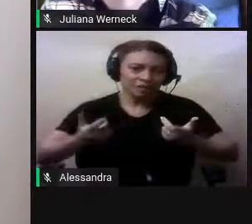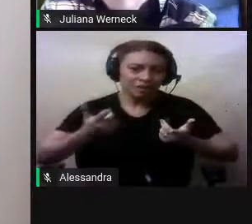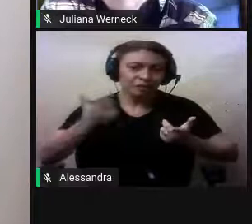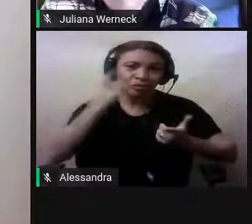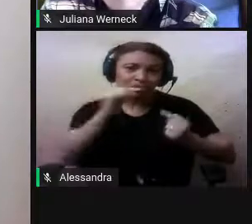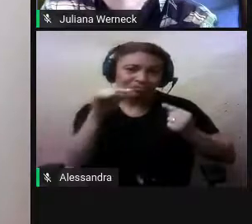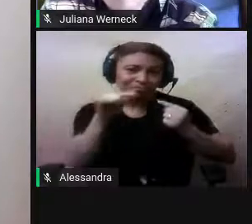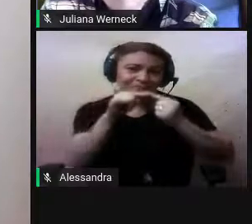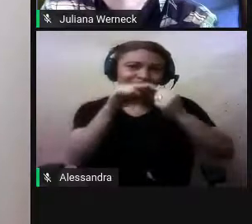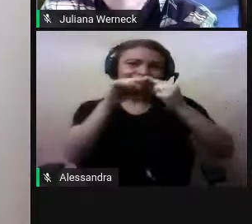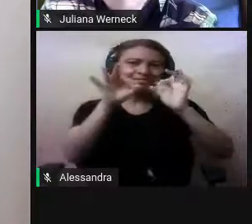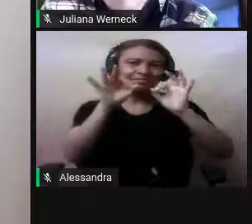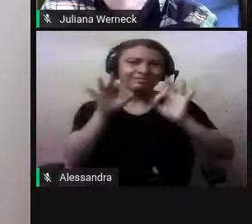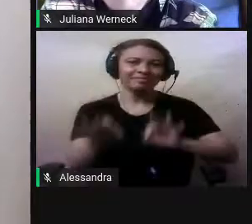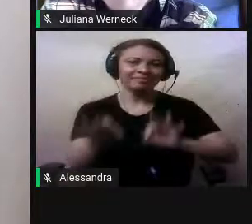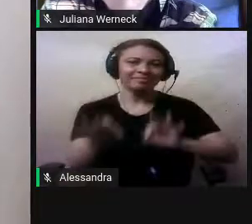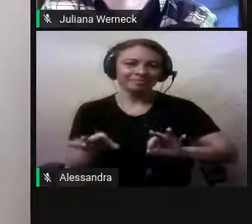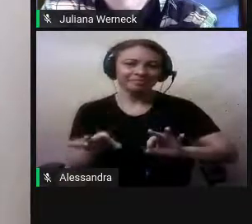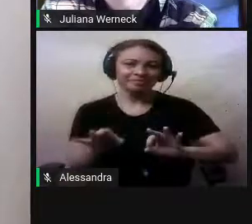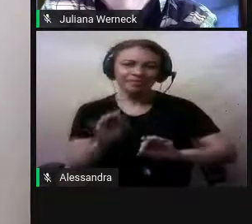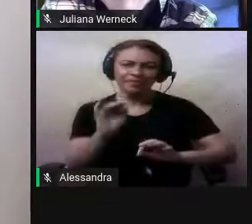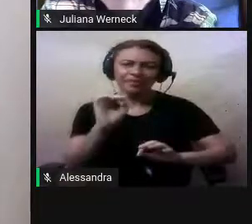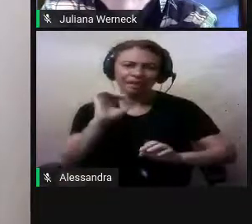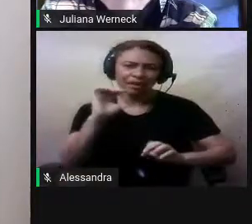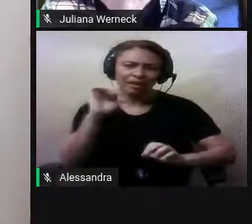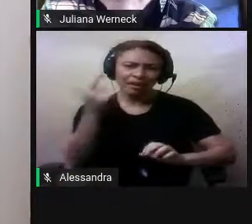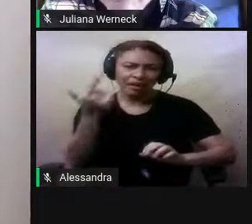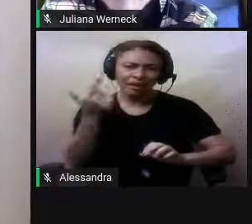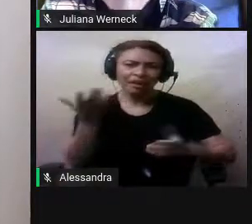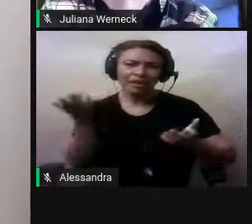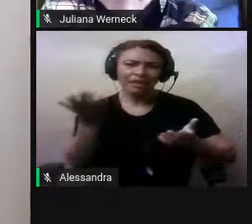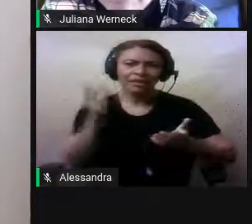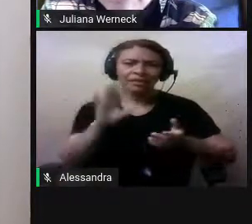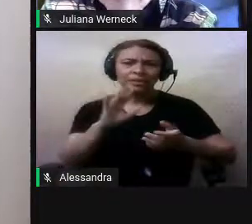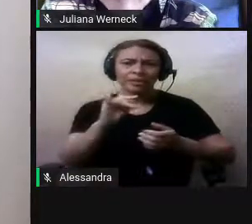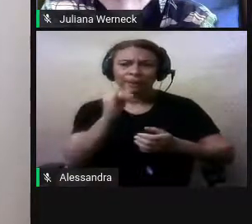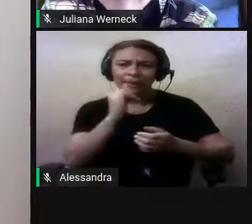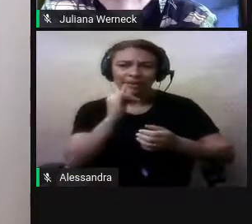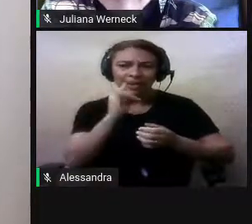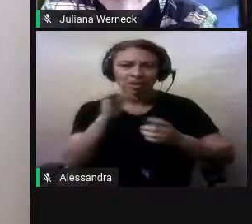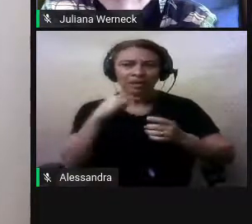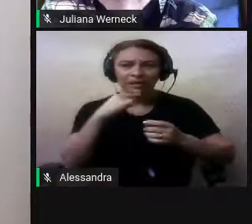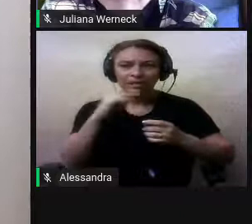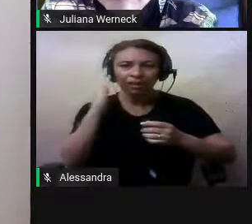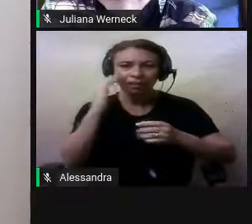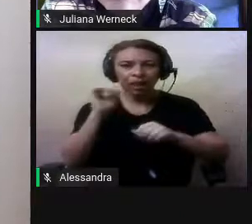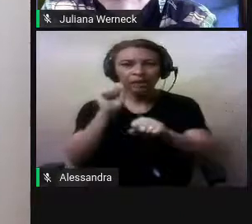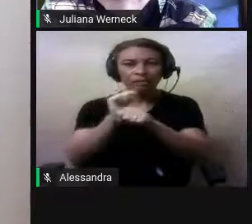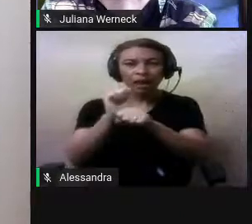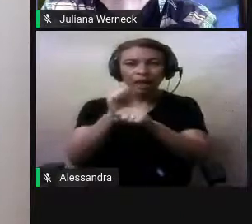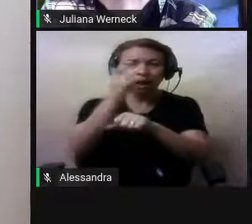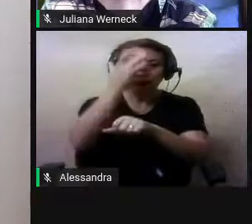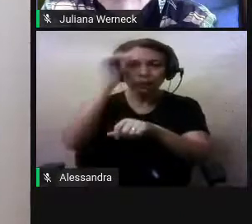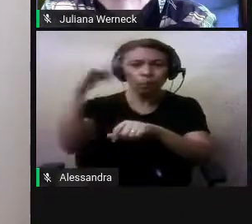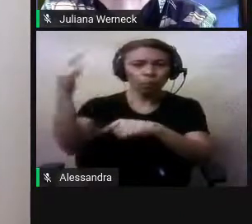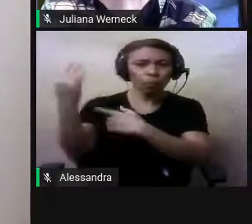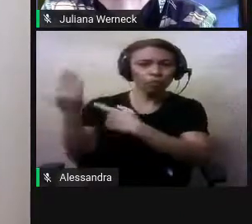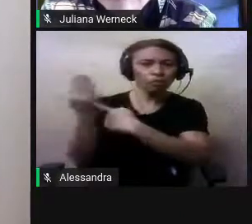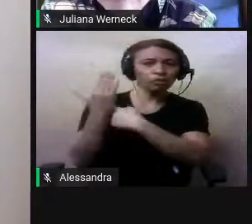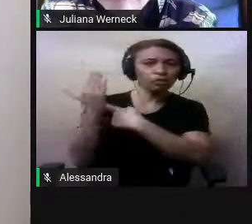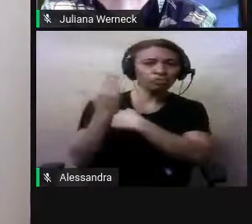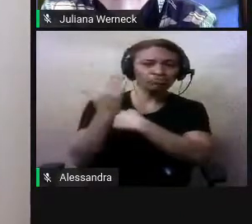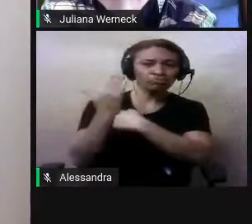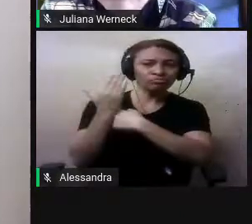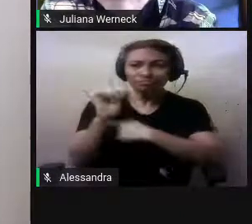certo. É óbvio que eu trouxe esse exemplo prático. Nem sempre a gente vai poder ficar esperando pelos outros. A gente precisa correr